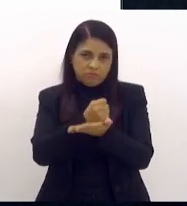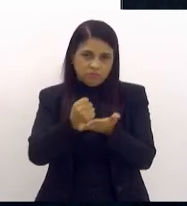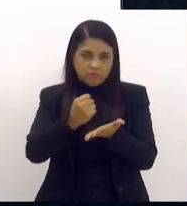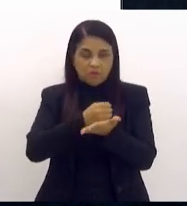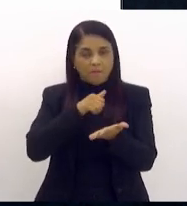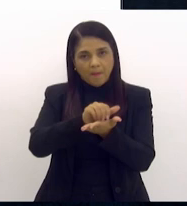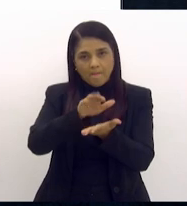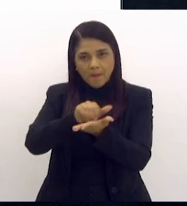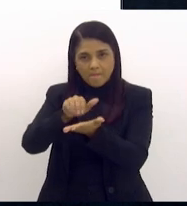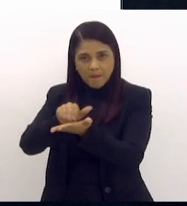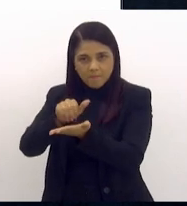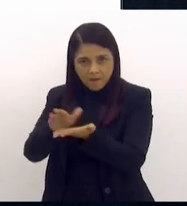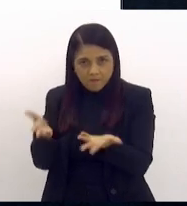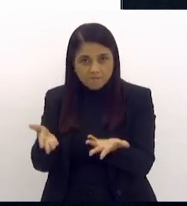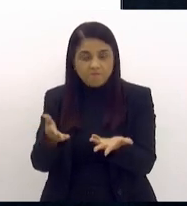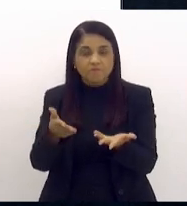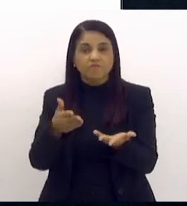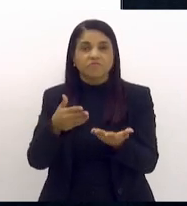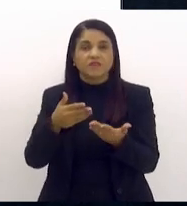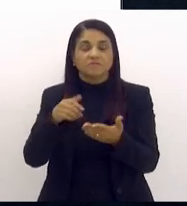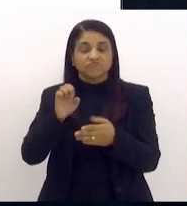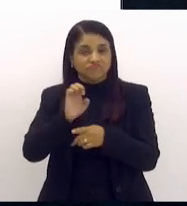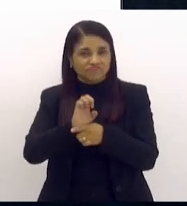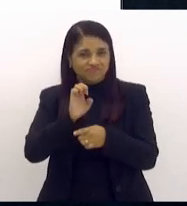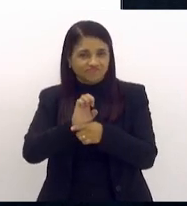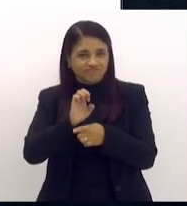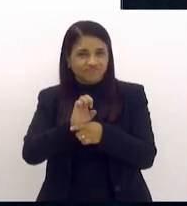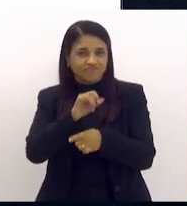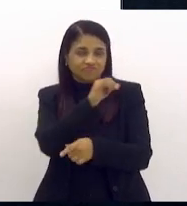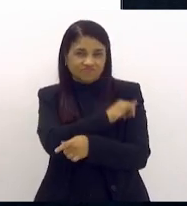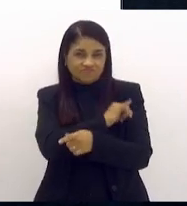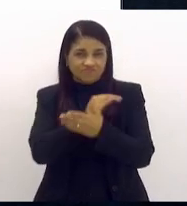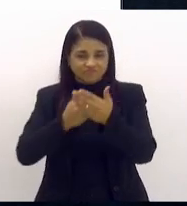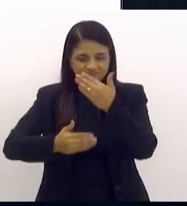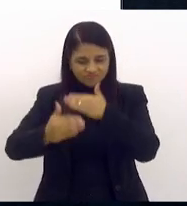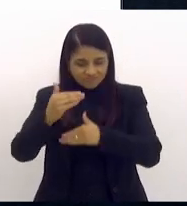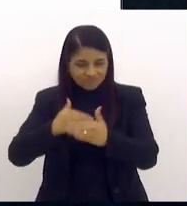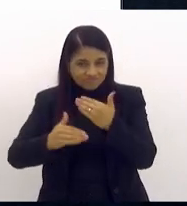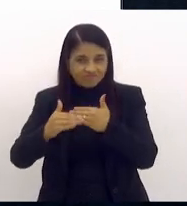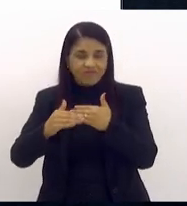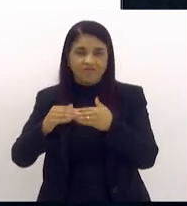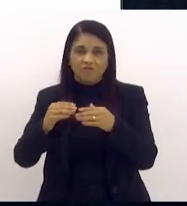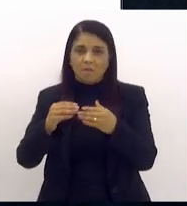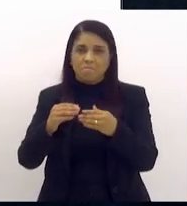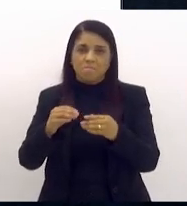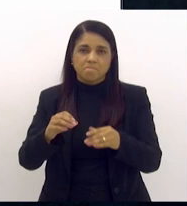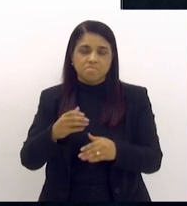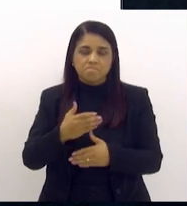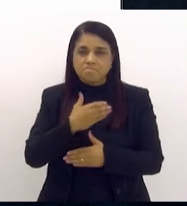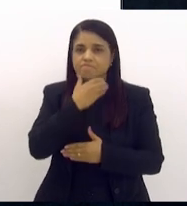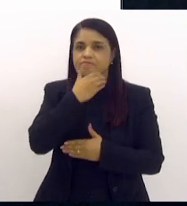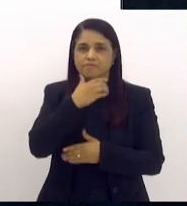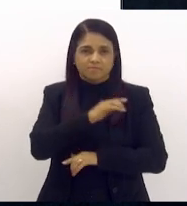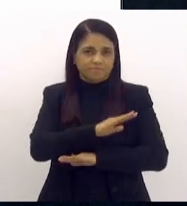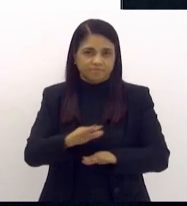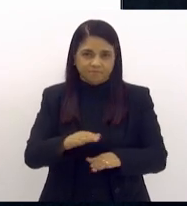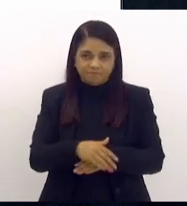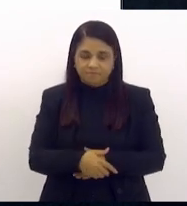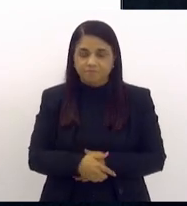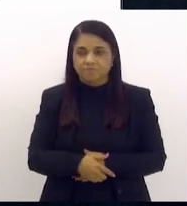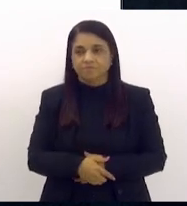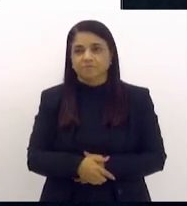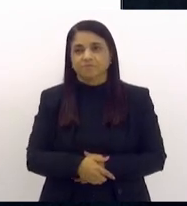eh essa regressão ela foi mais drástica aí pode